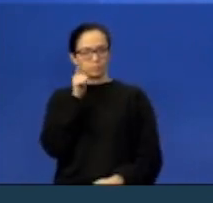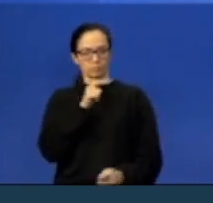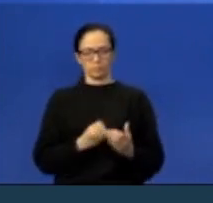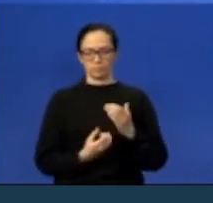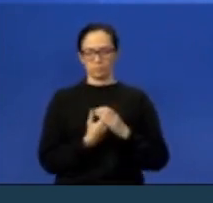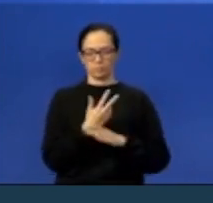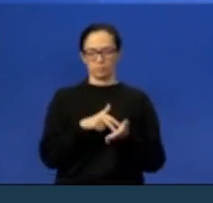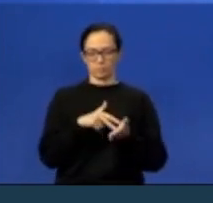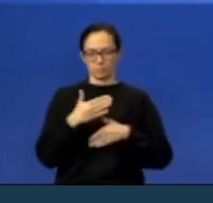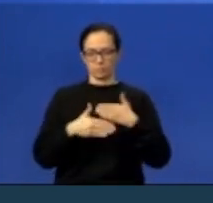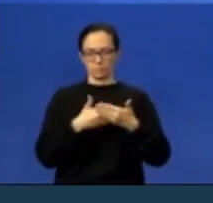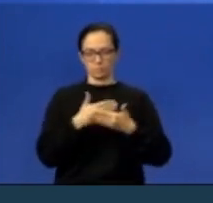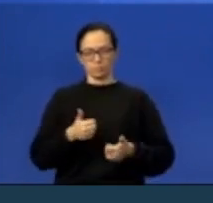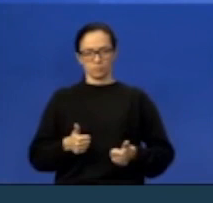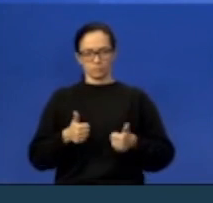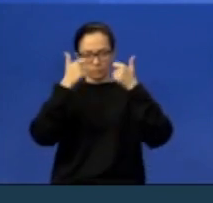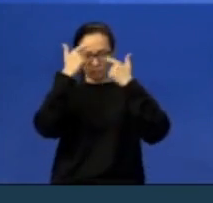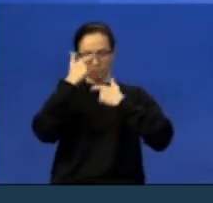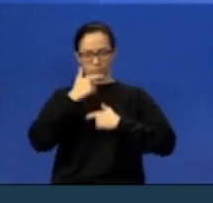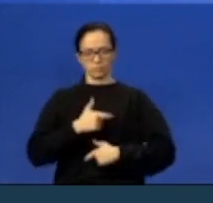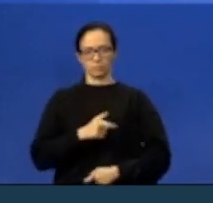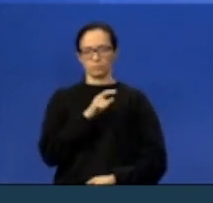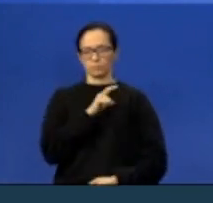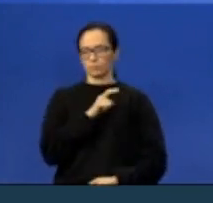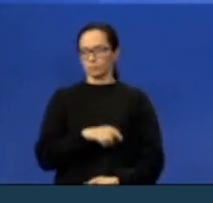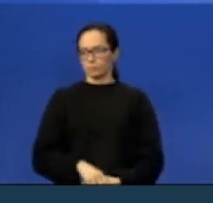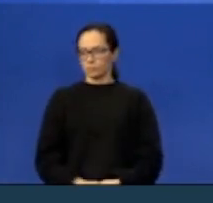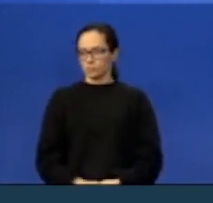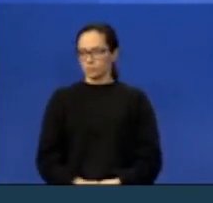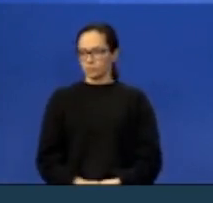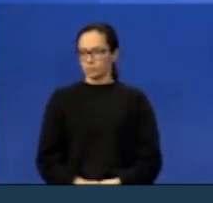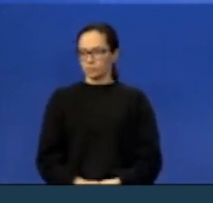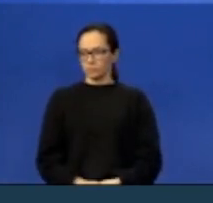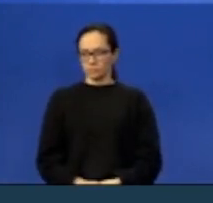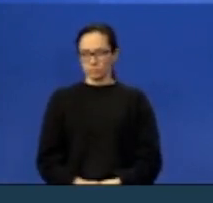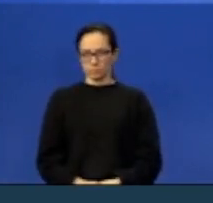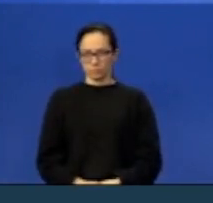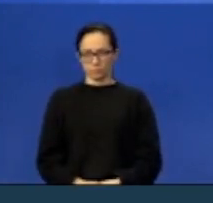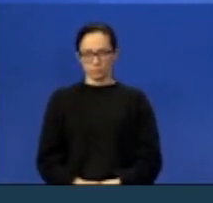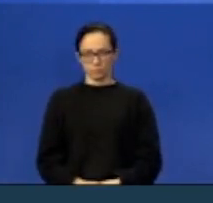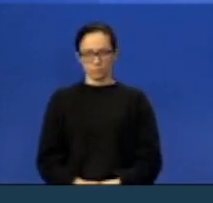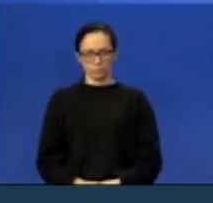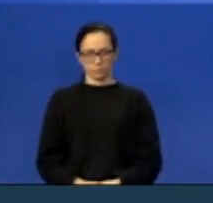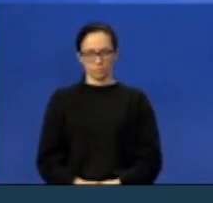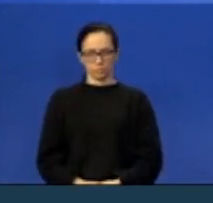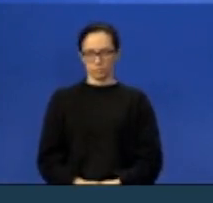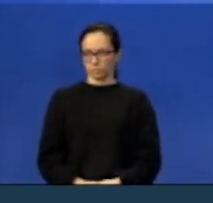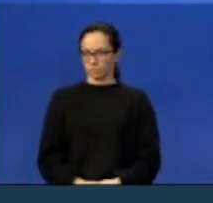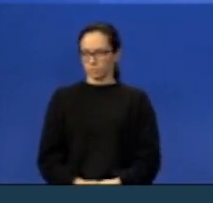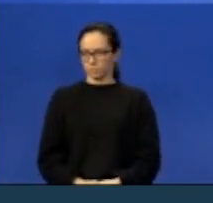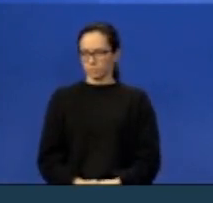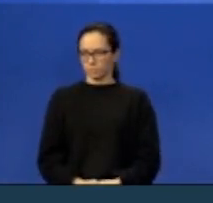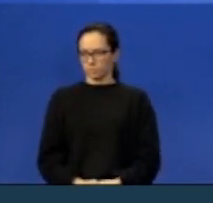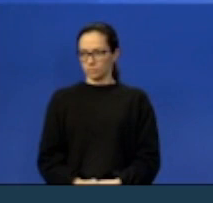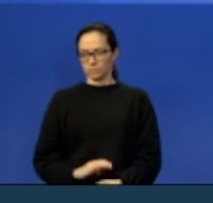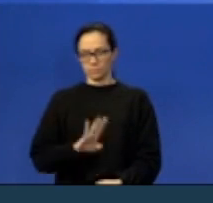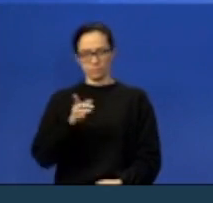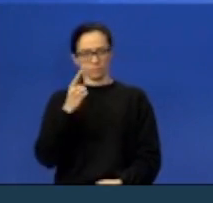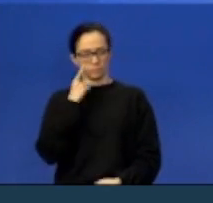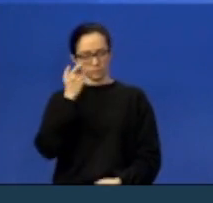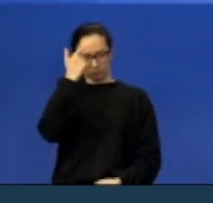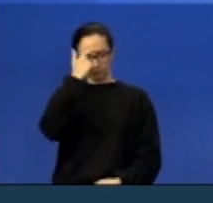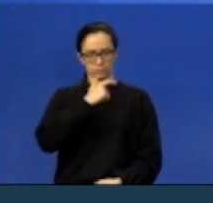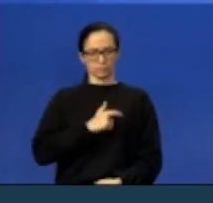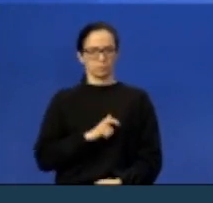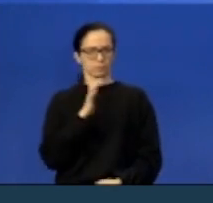consiga manter uma integridade do sistema ósseo. No próximo slide, a gente vai ver que o sistema ósseo ele